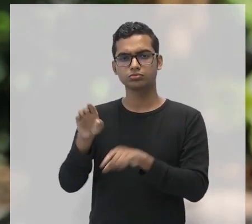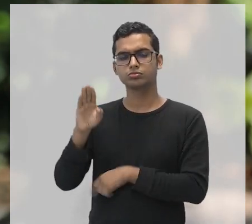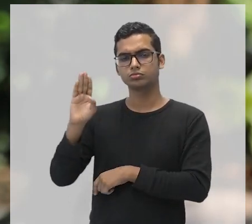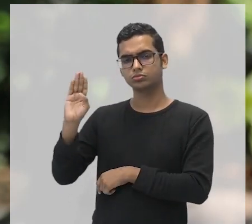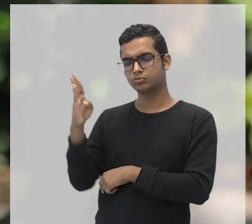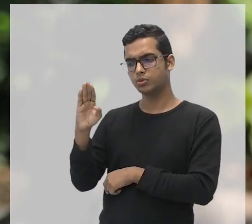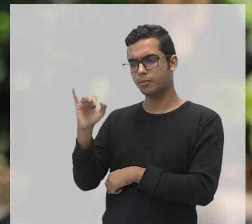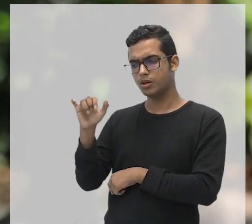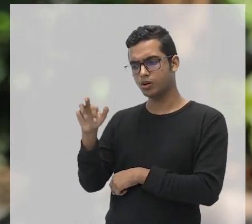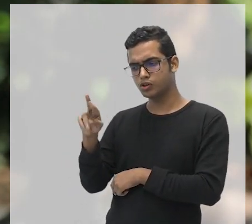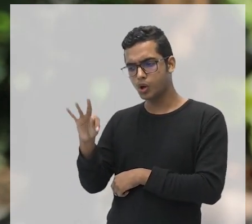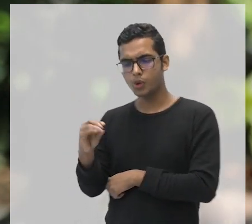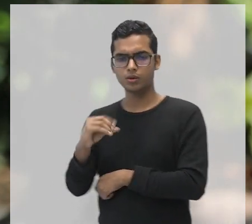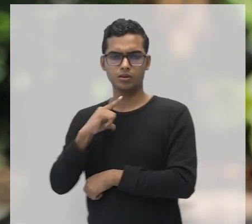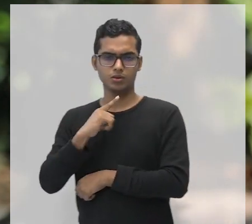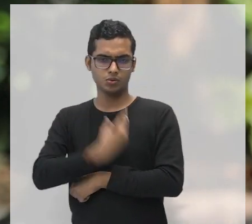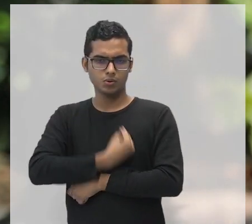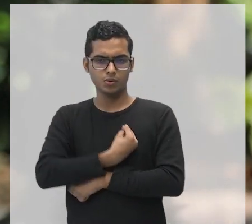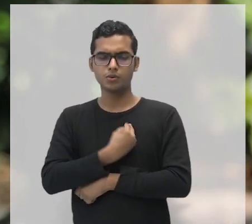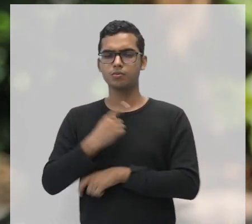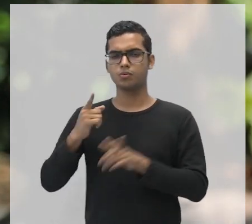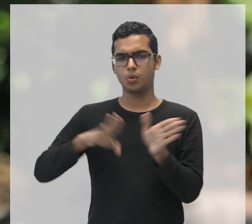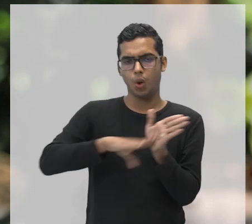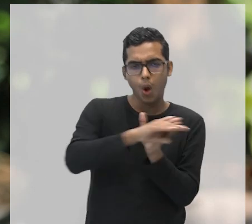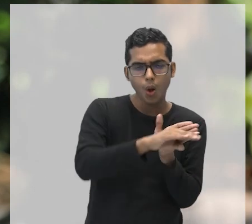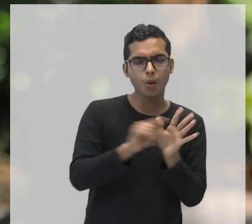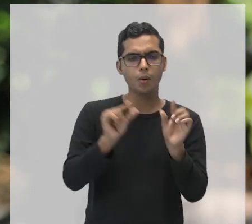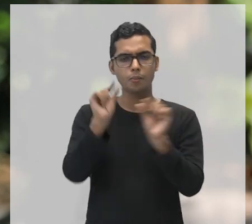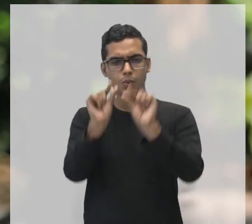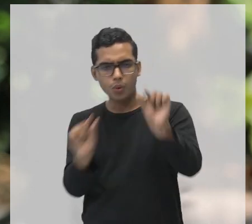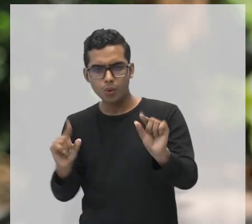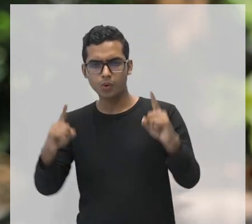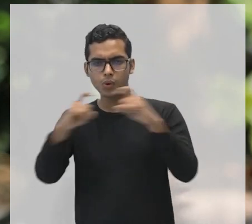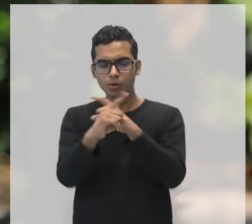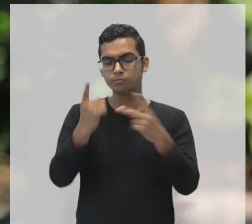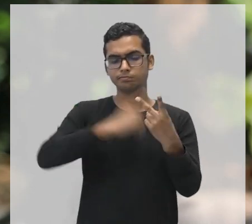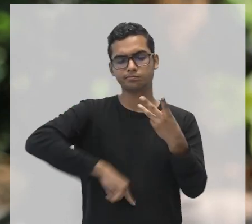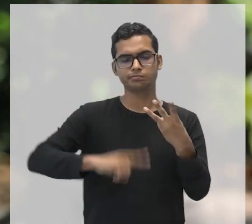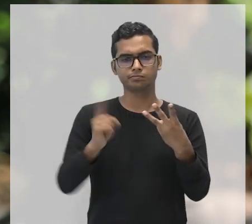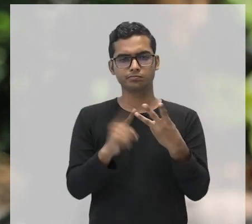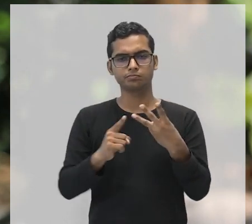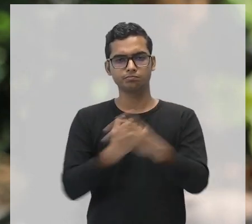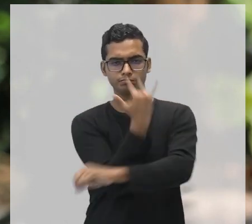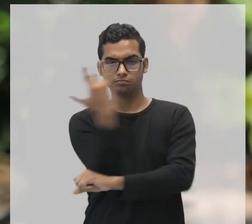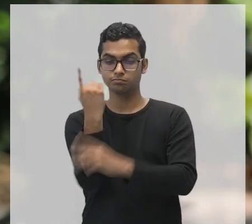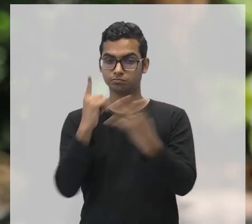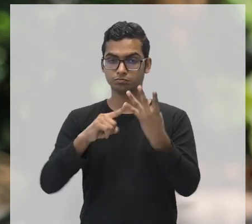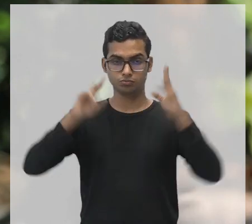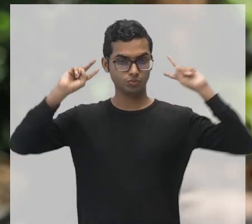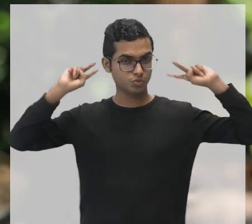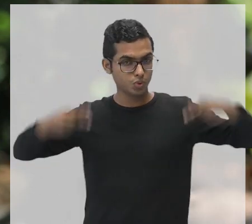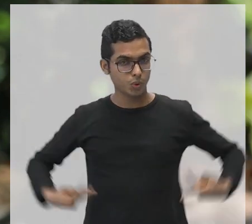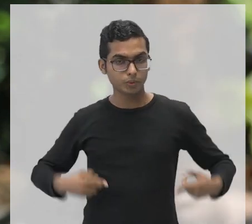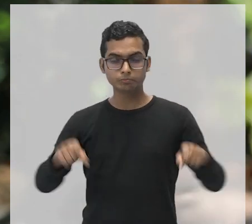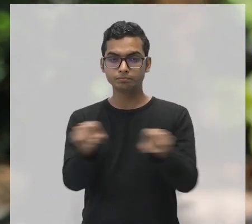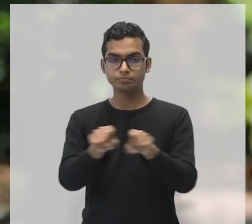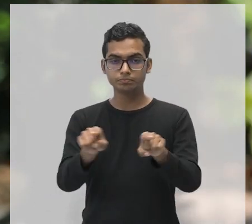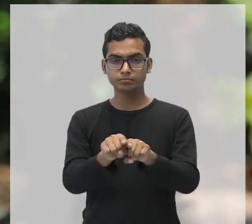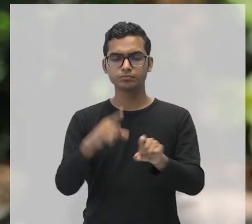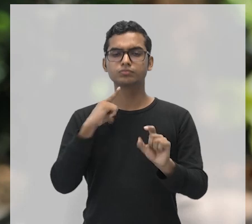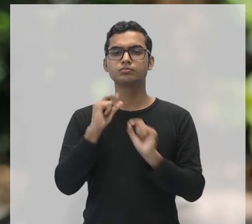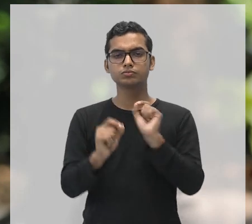bióticos e estes incluem os micro-organismos, plantas, animais, inclusive o homem. E também